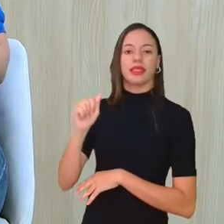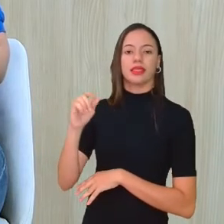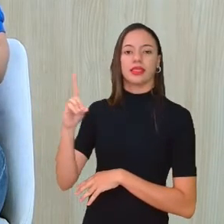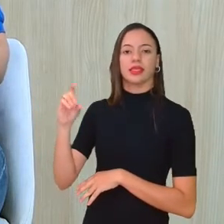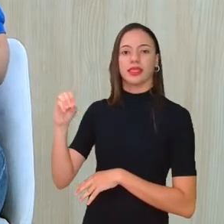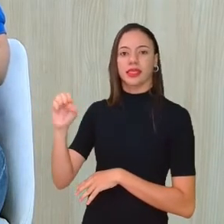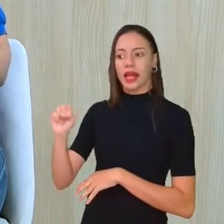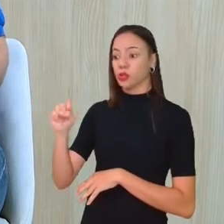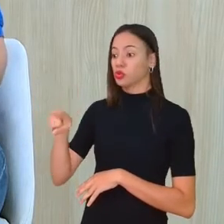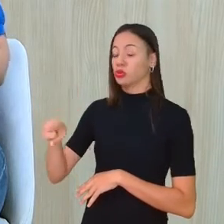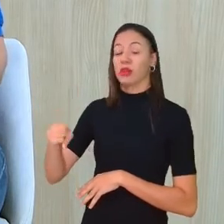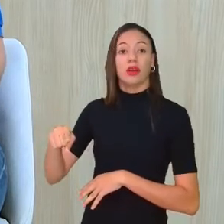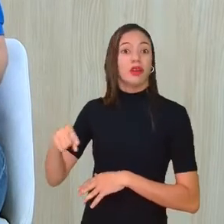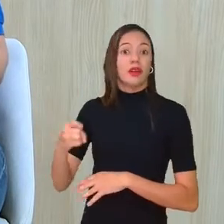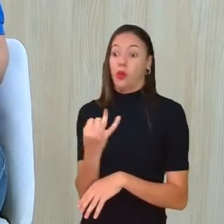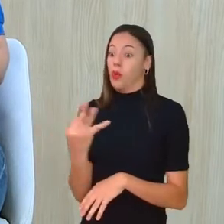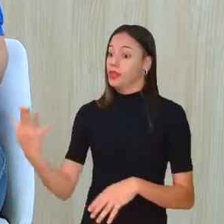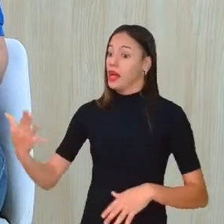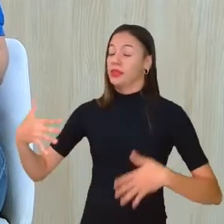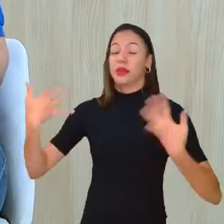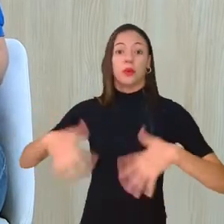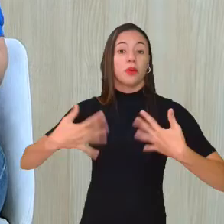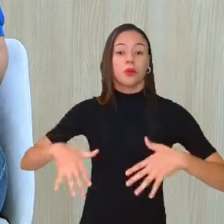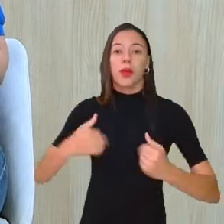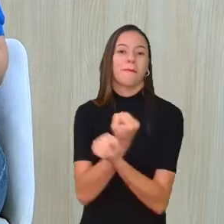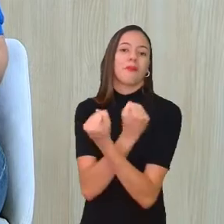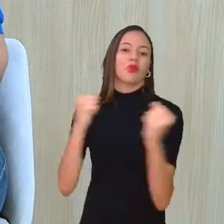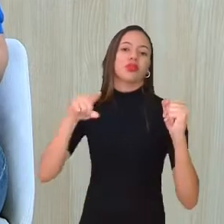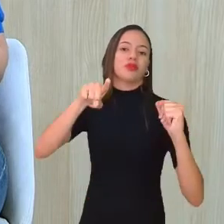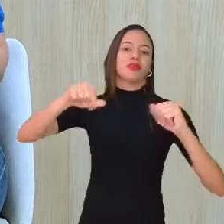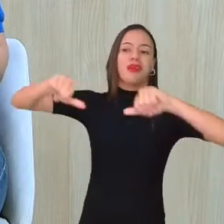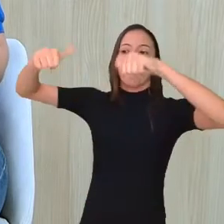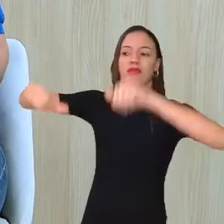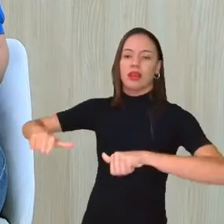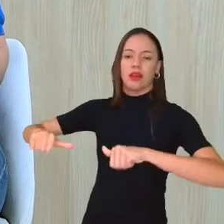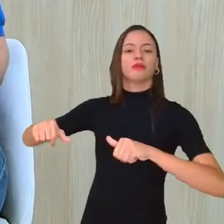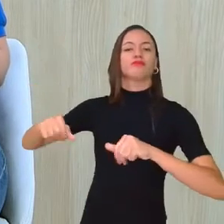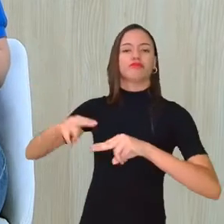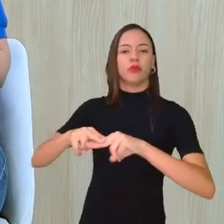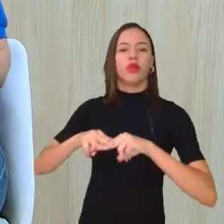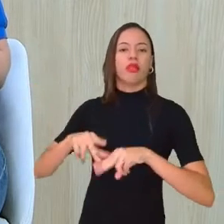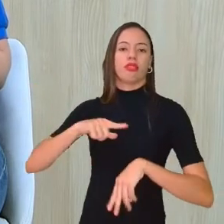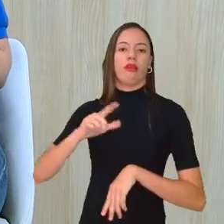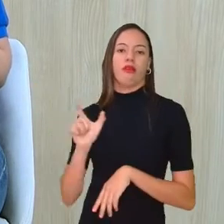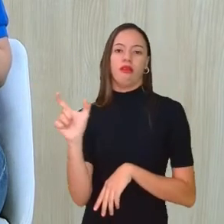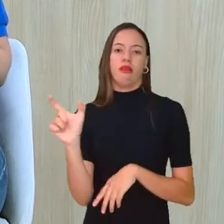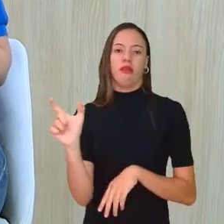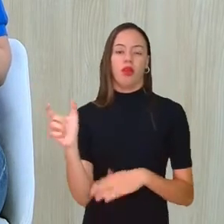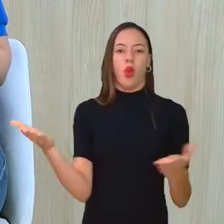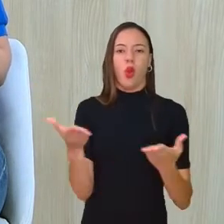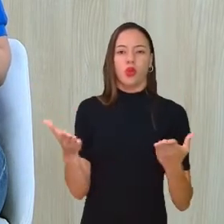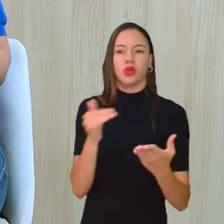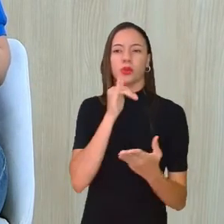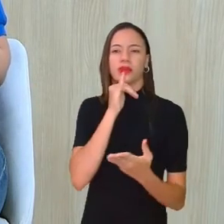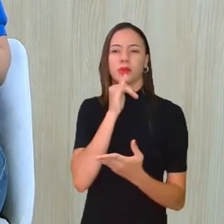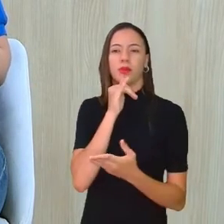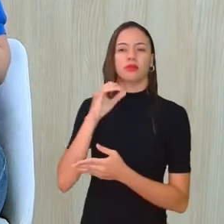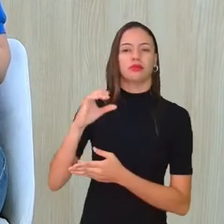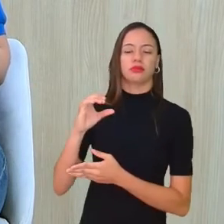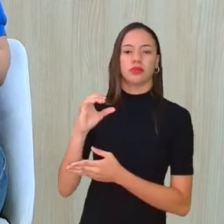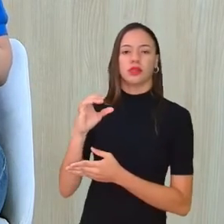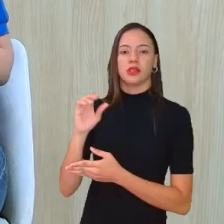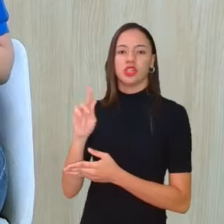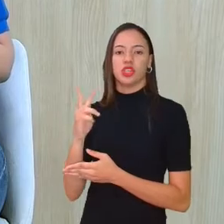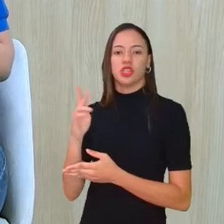é humanamente impossível você analisar aqueles dados. Então, por isso que existem termos hoje, como, por exemplo, machine learning, né? Ou seja,